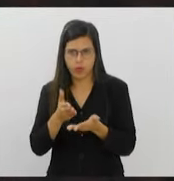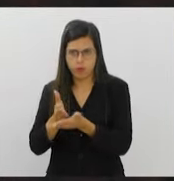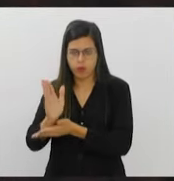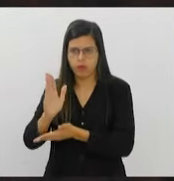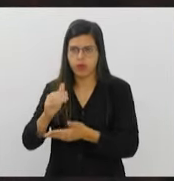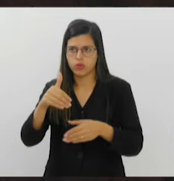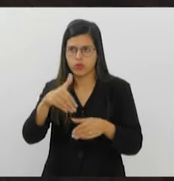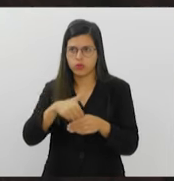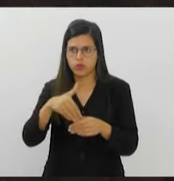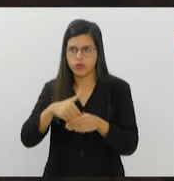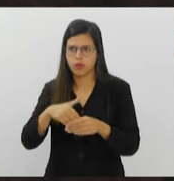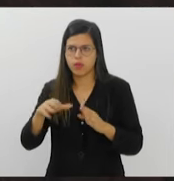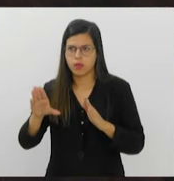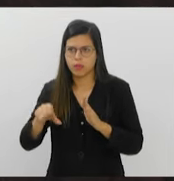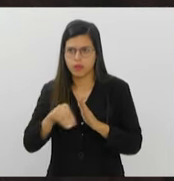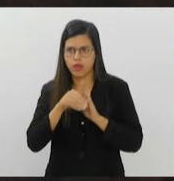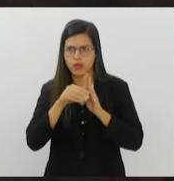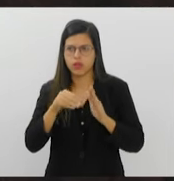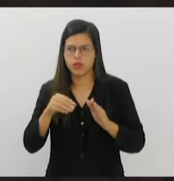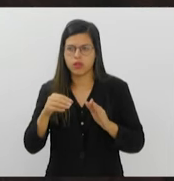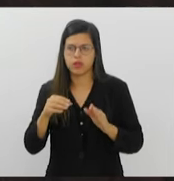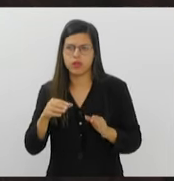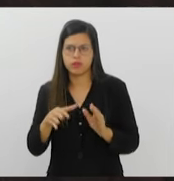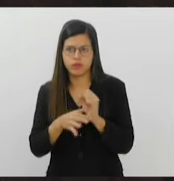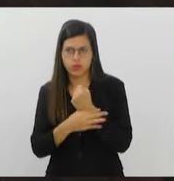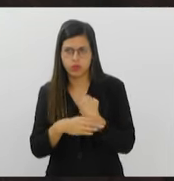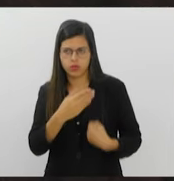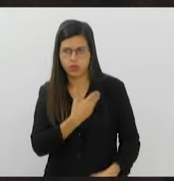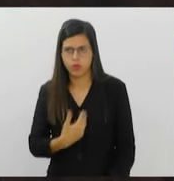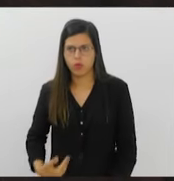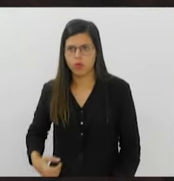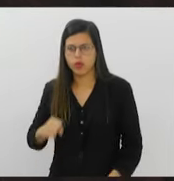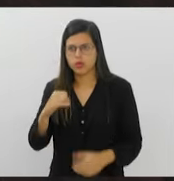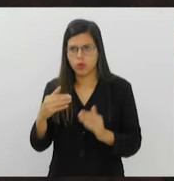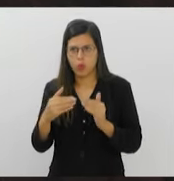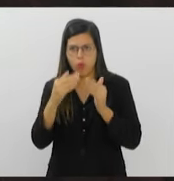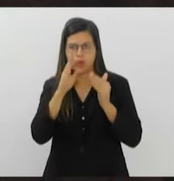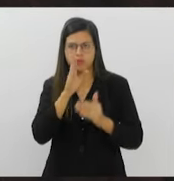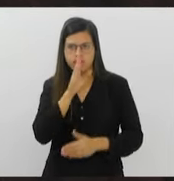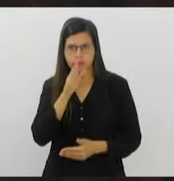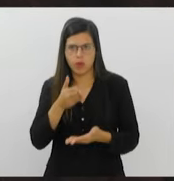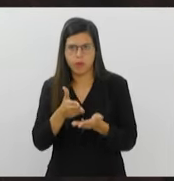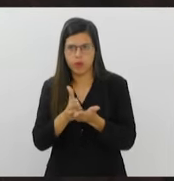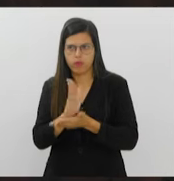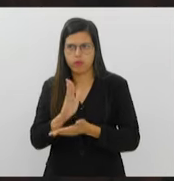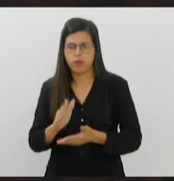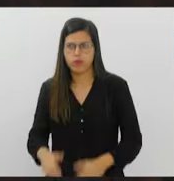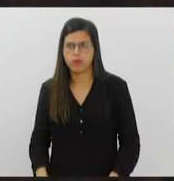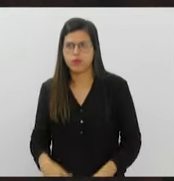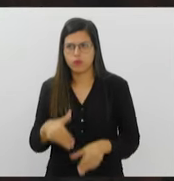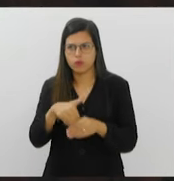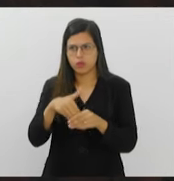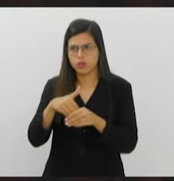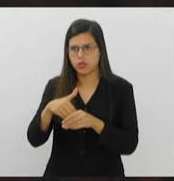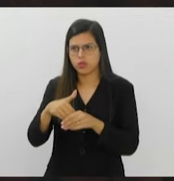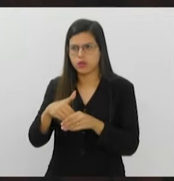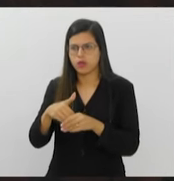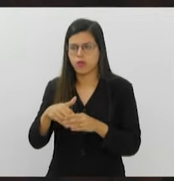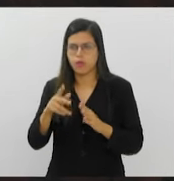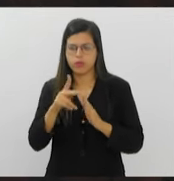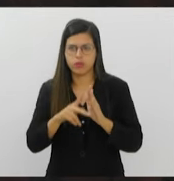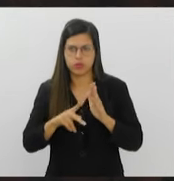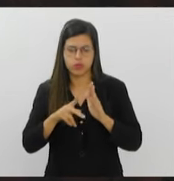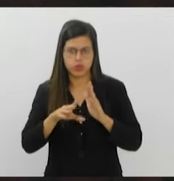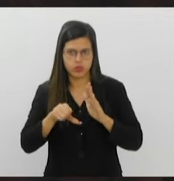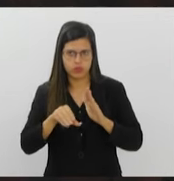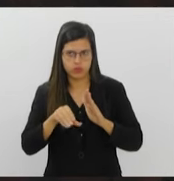Em votação, a emenda da Segurança Pública. Senhores que aprovam, permaneçam como estão. Aprovado. Em votação, o projeto assim emendado. Senhores